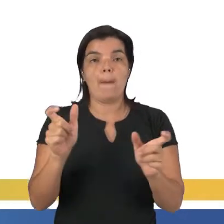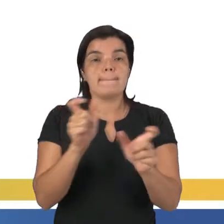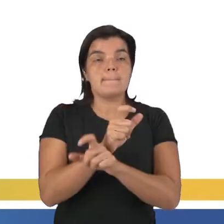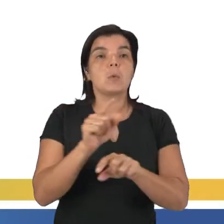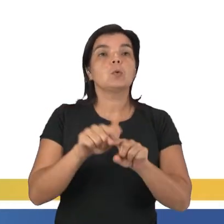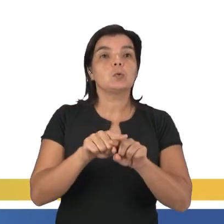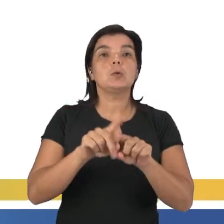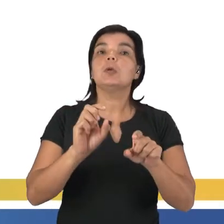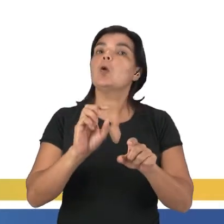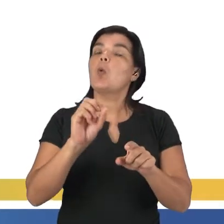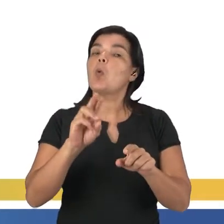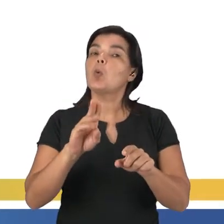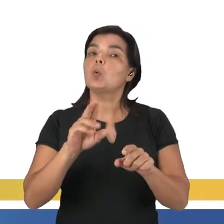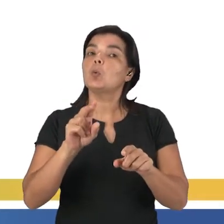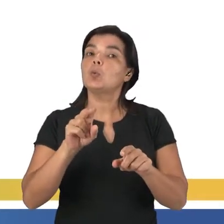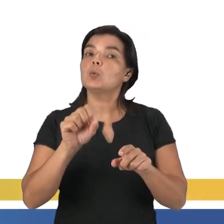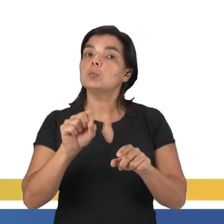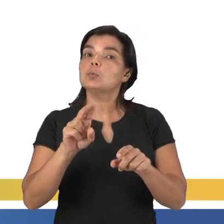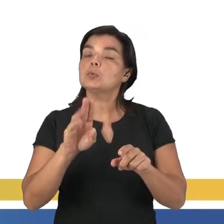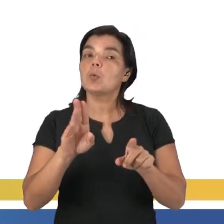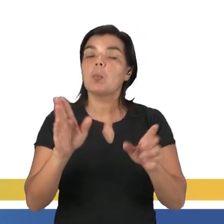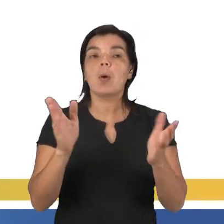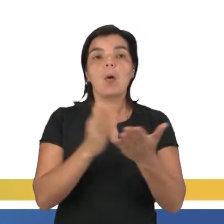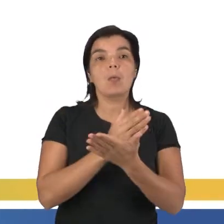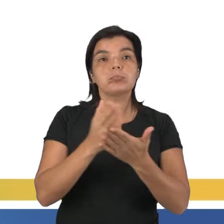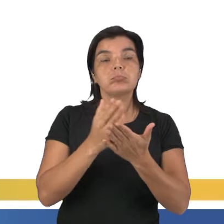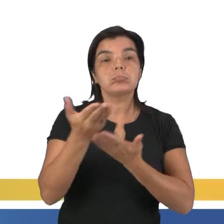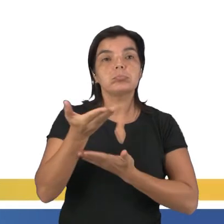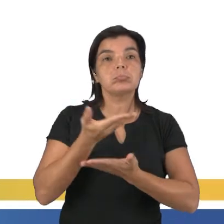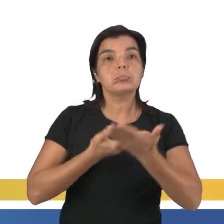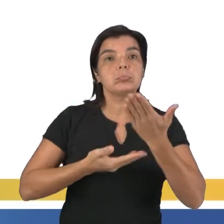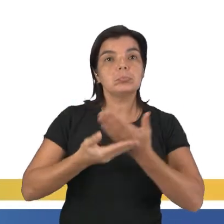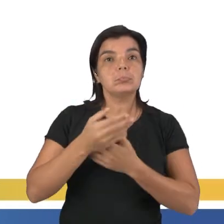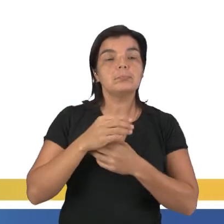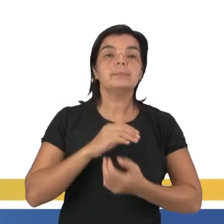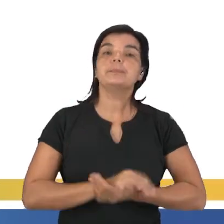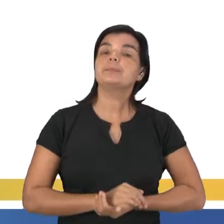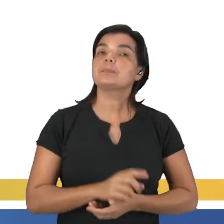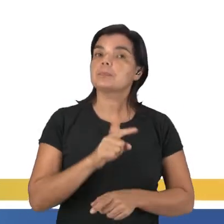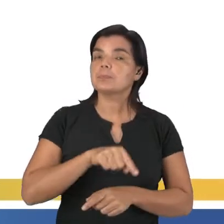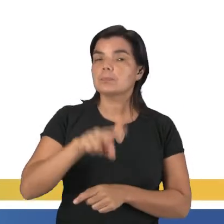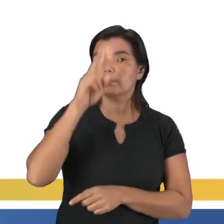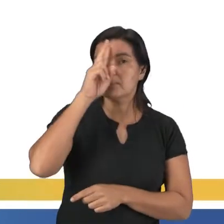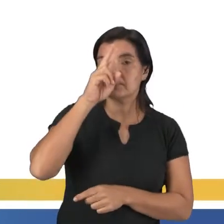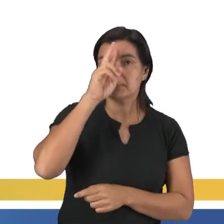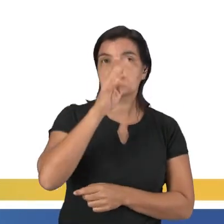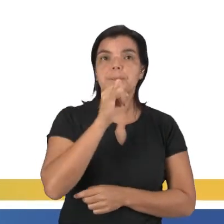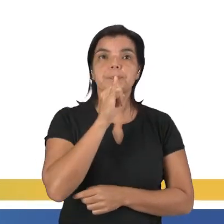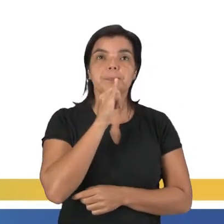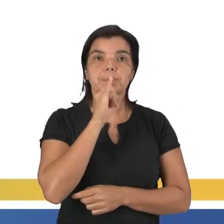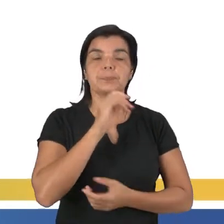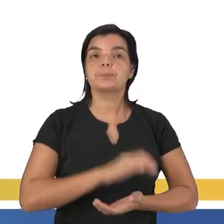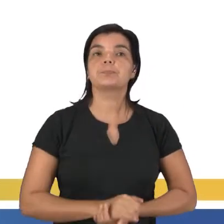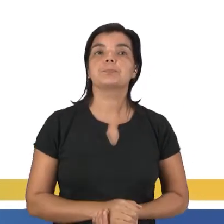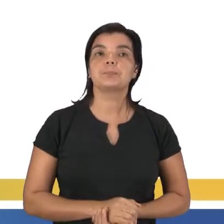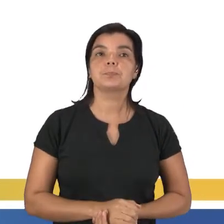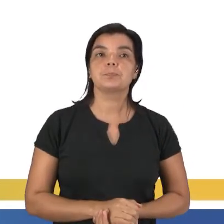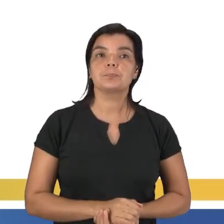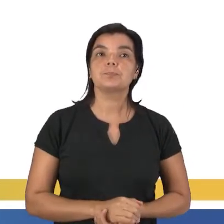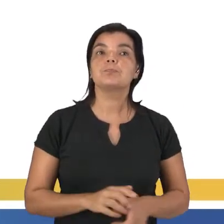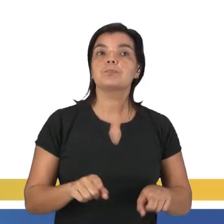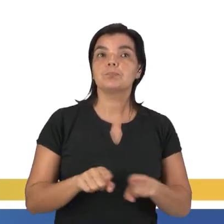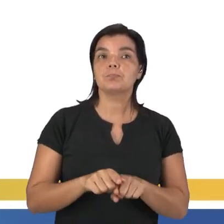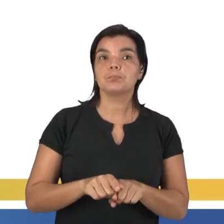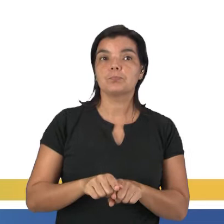múltiplos e submúltiplos pode ser feita de acordo com algumas relações, tá ok? Que muita gente lembra. Por exemplo, 1